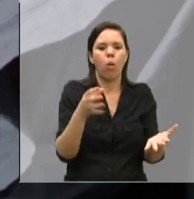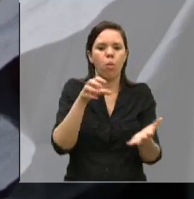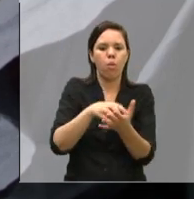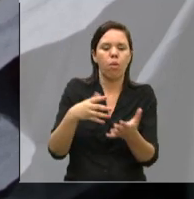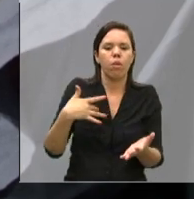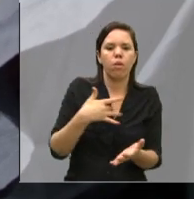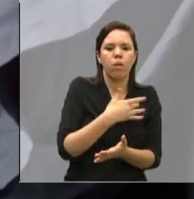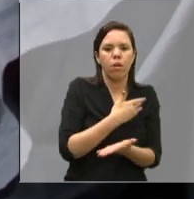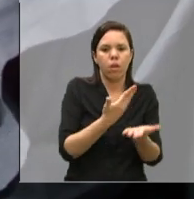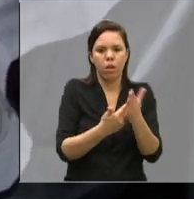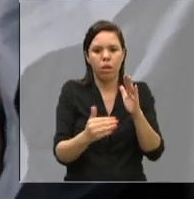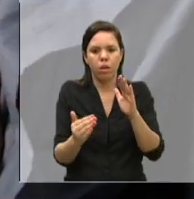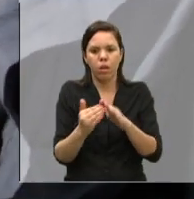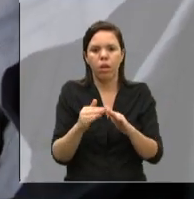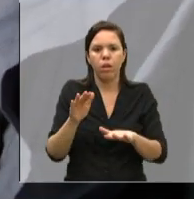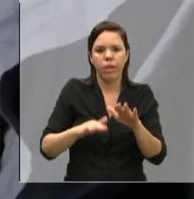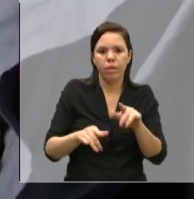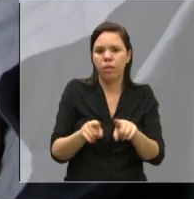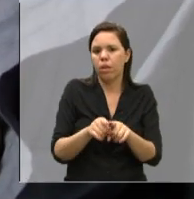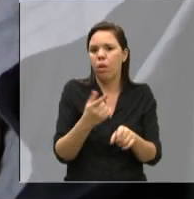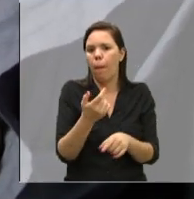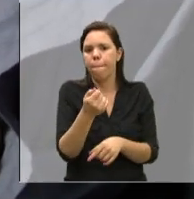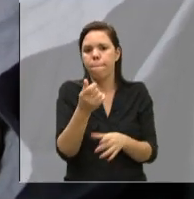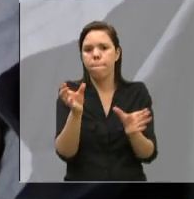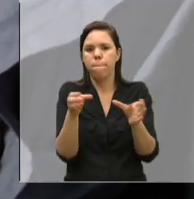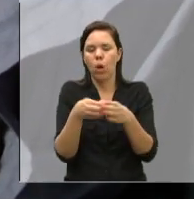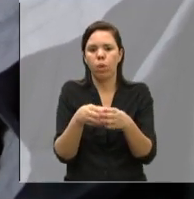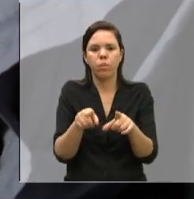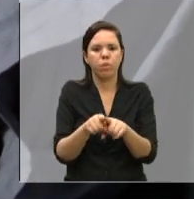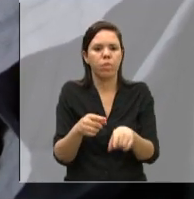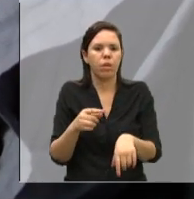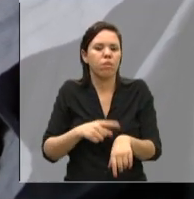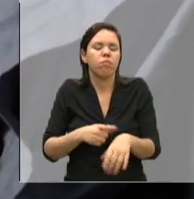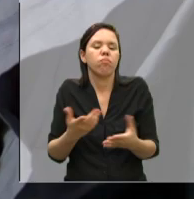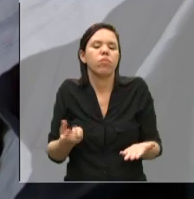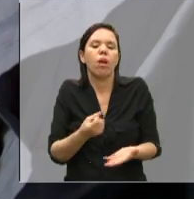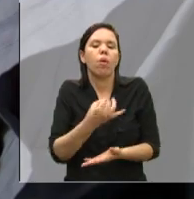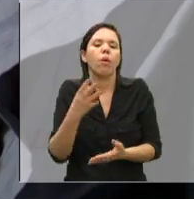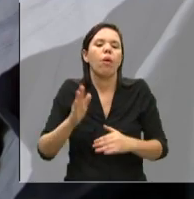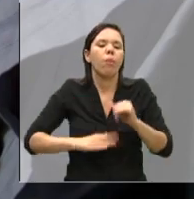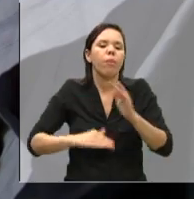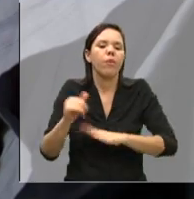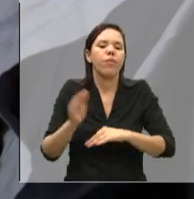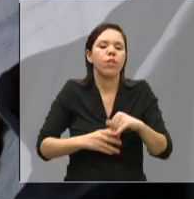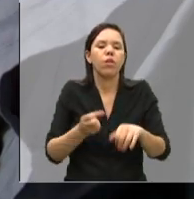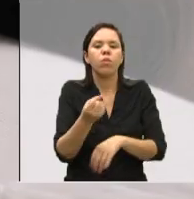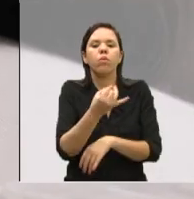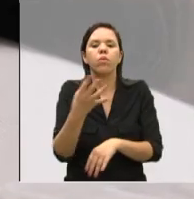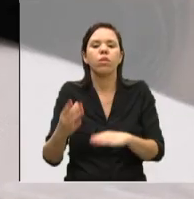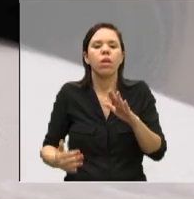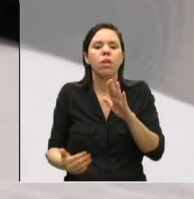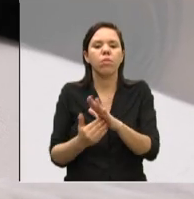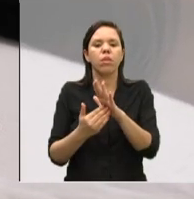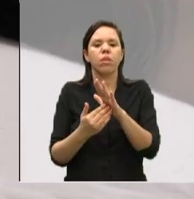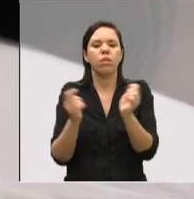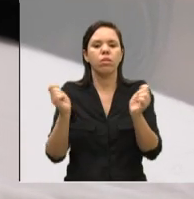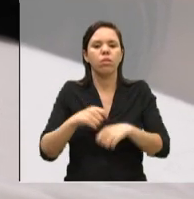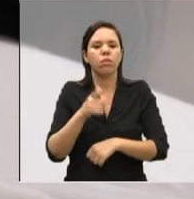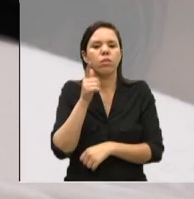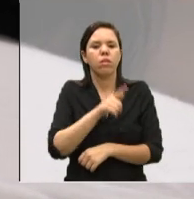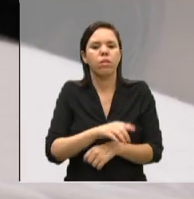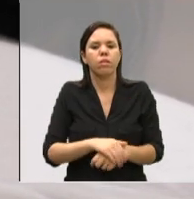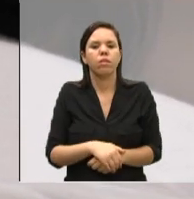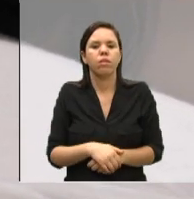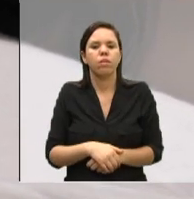nas escolas, e muitas vezes, como tem apenas uma equipe, não dá conta, né? Porque os profissionais têm uma quantidade de trabalho limitado que consegue dar